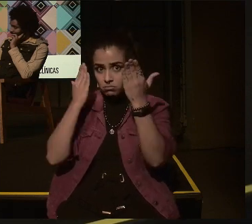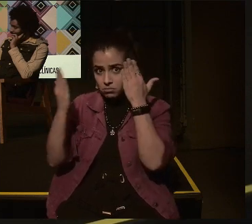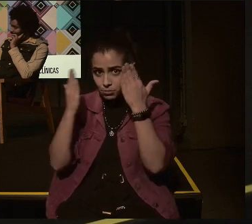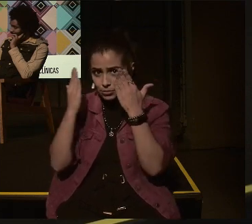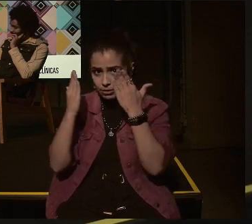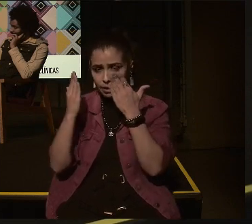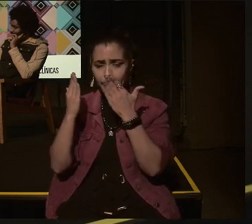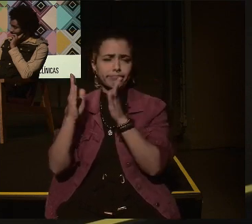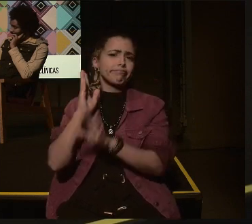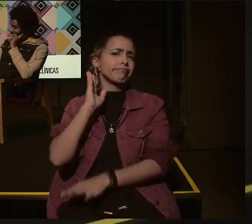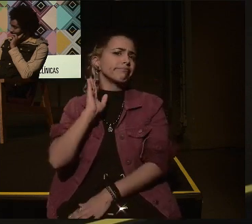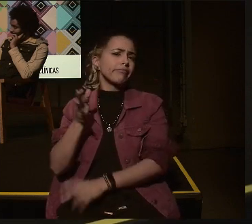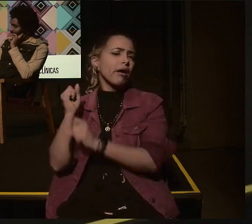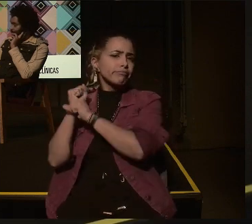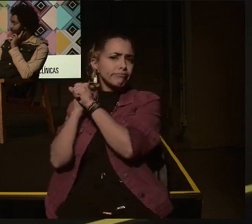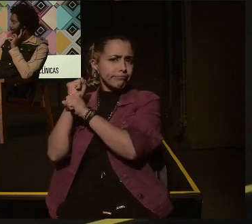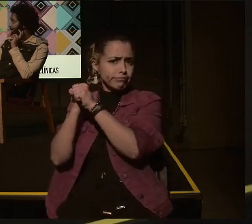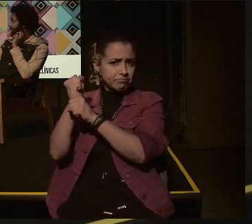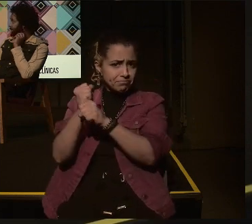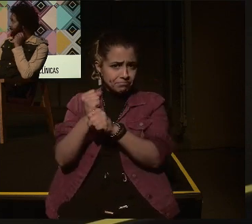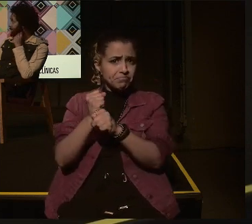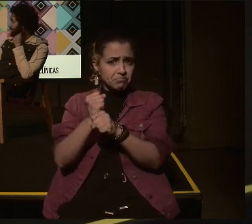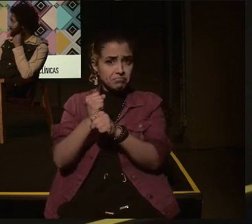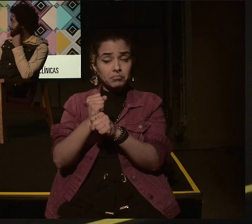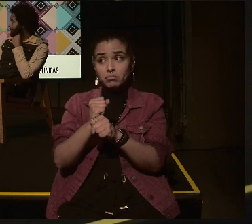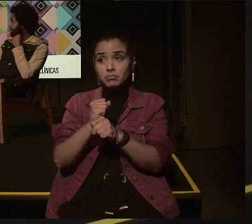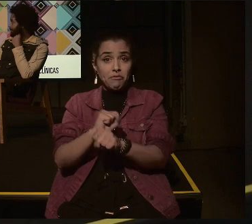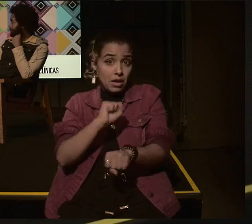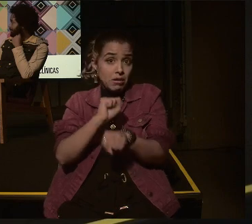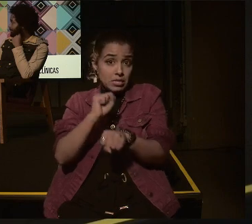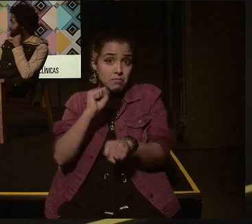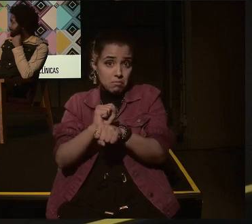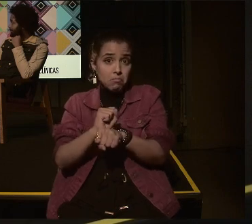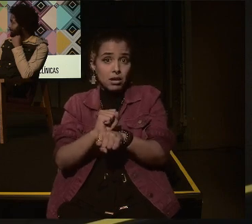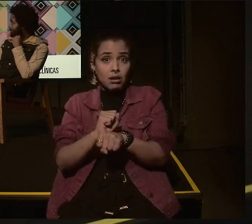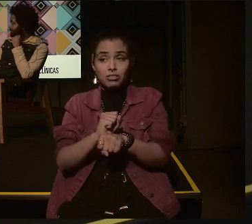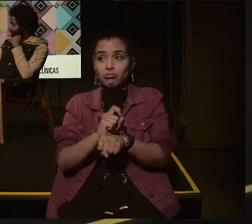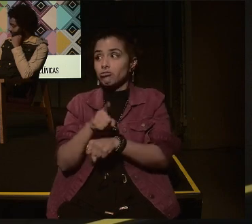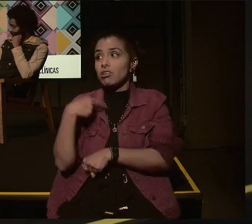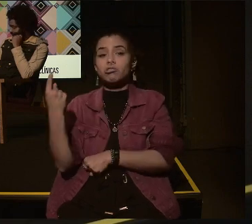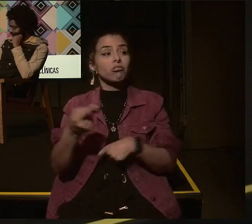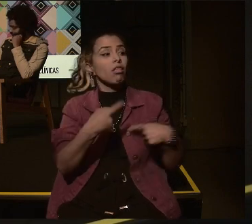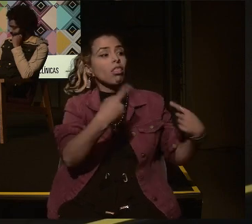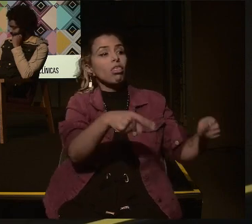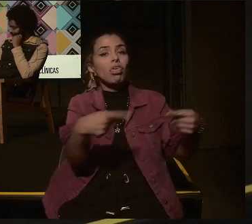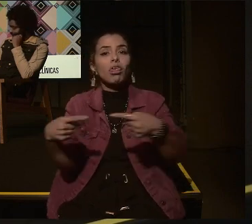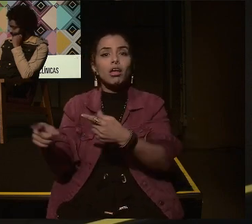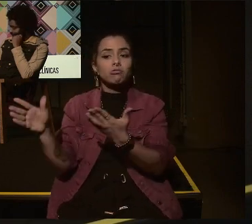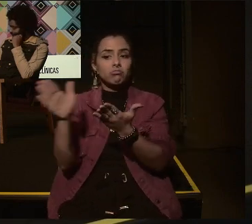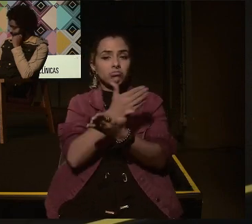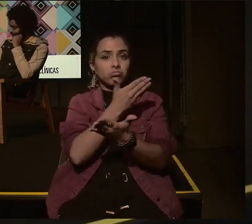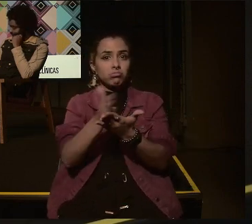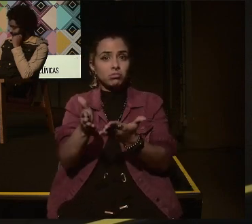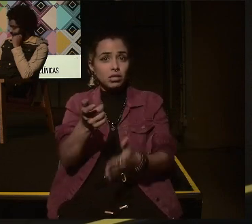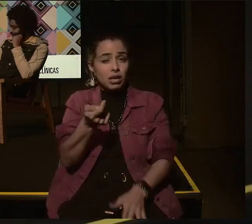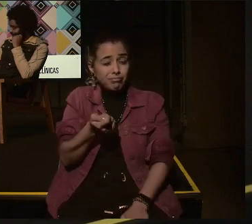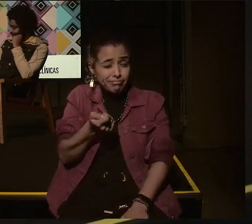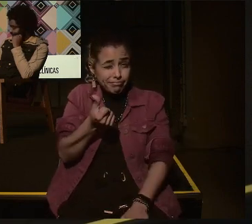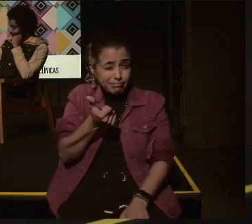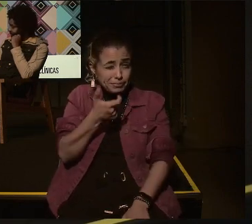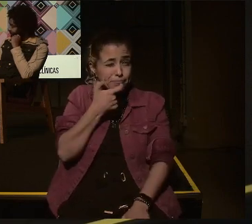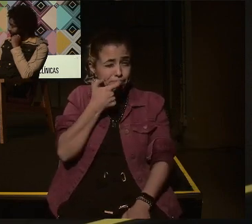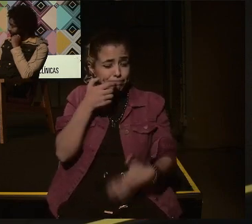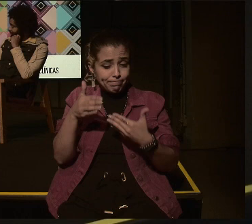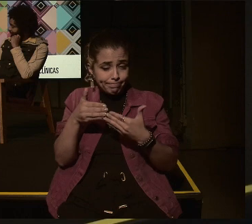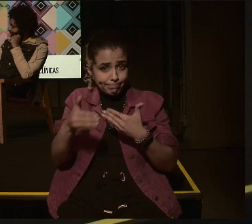estão muito esperando essa nossa discussão aqui dar ruim. E está um passo, viu? Sinto muito,